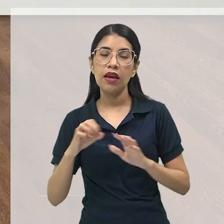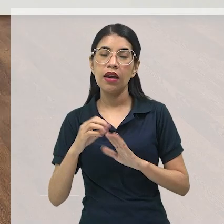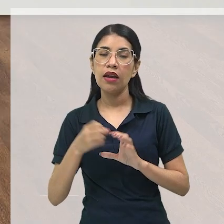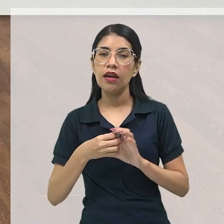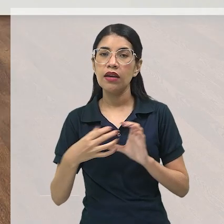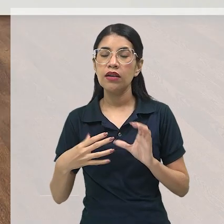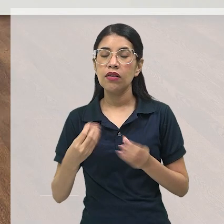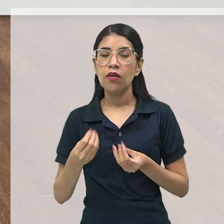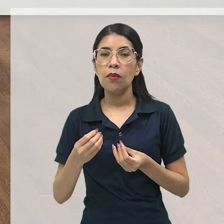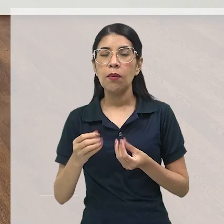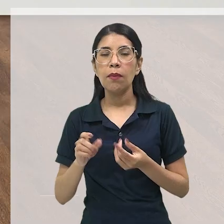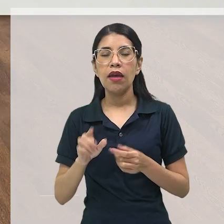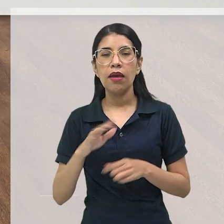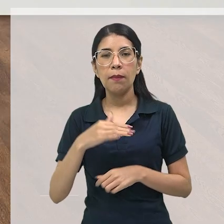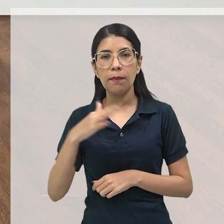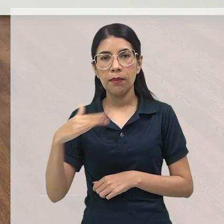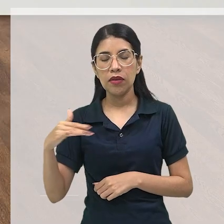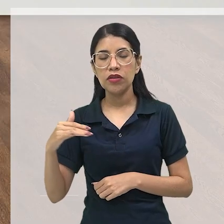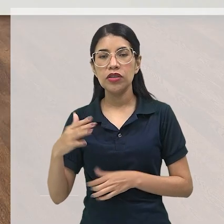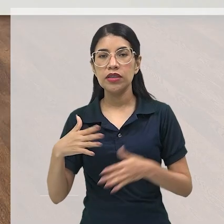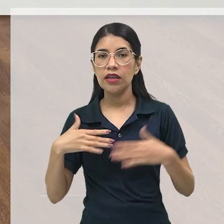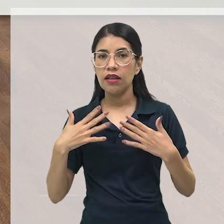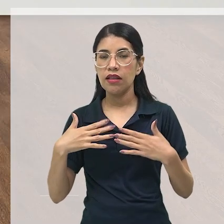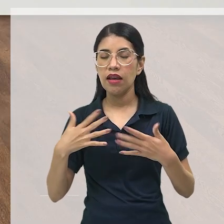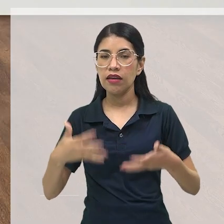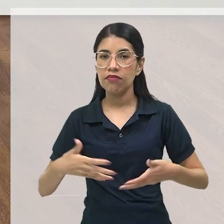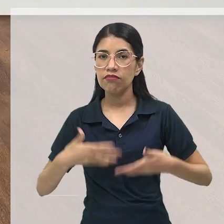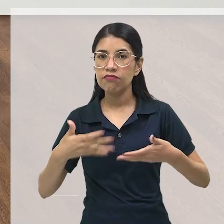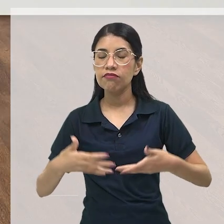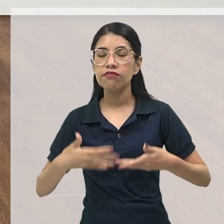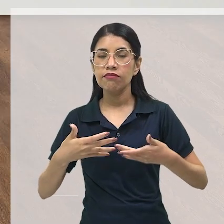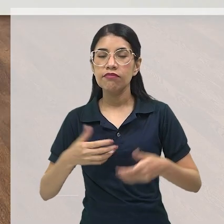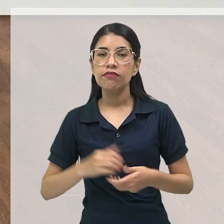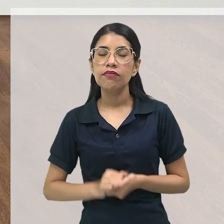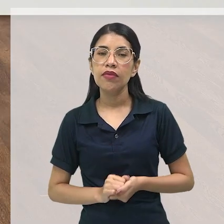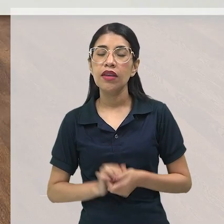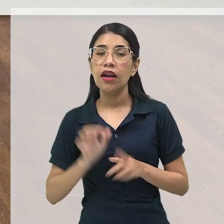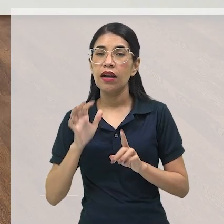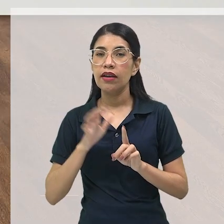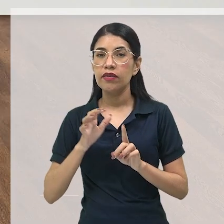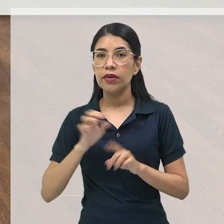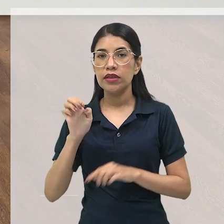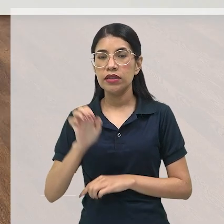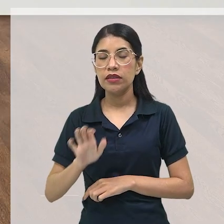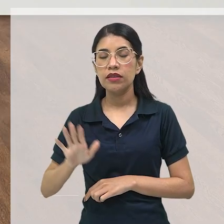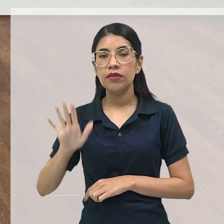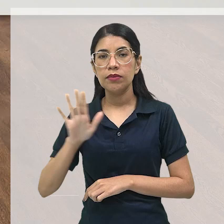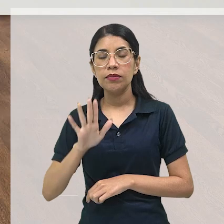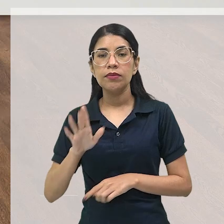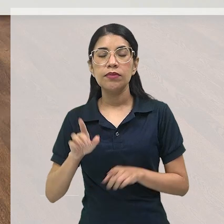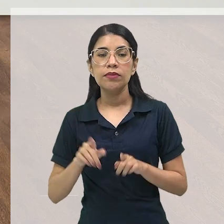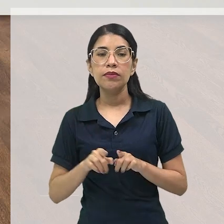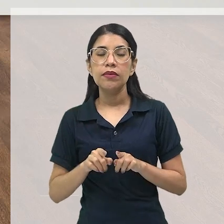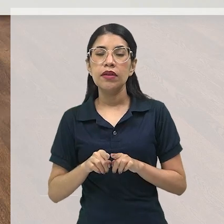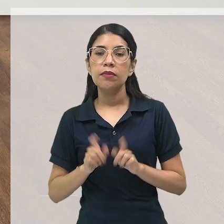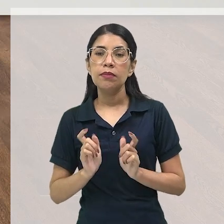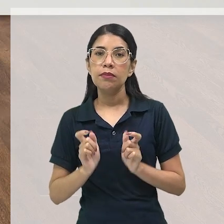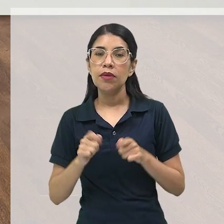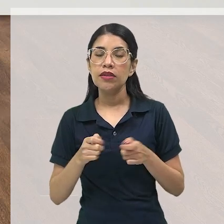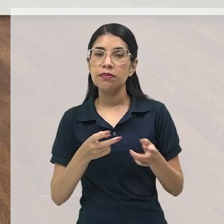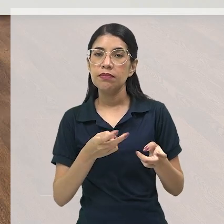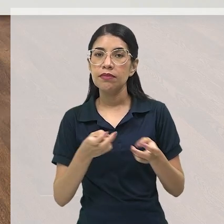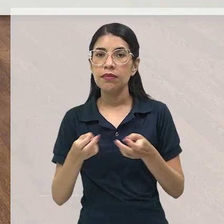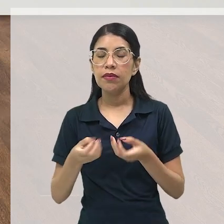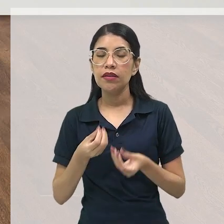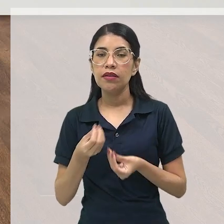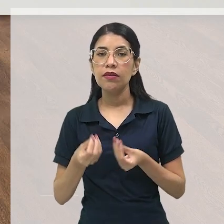por melodias alegres e ritmos contagiantes. A influência europeia pode ser